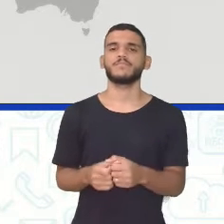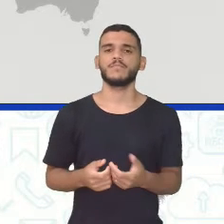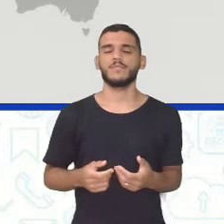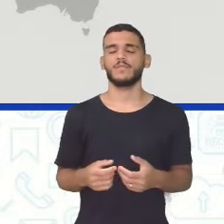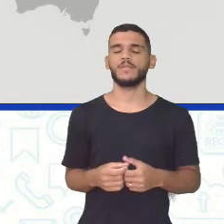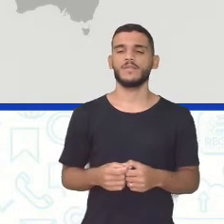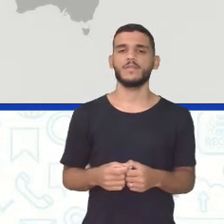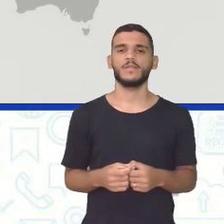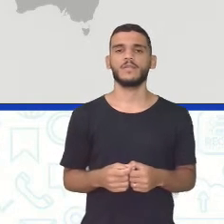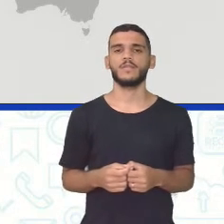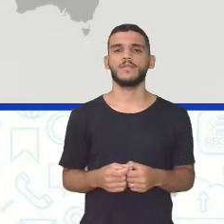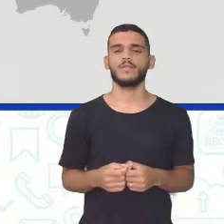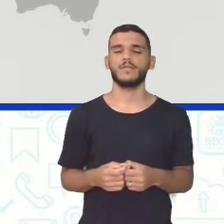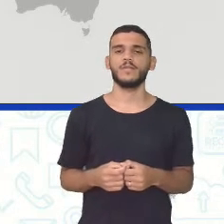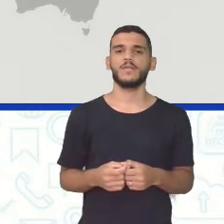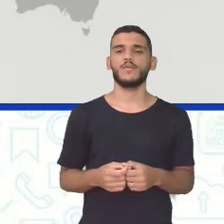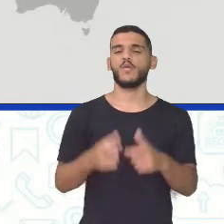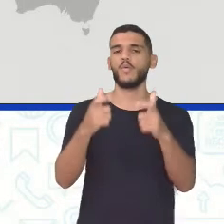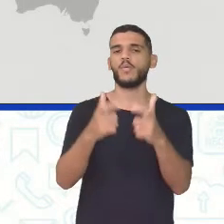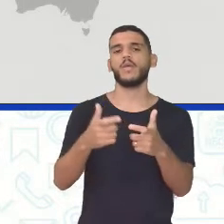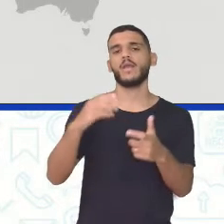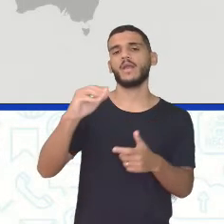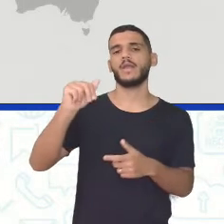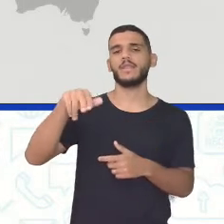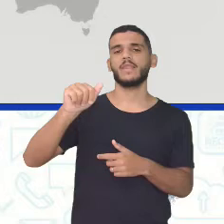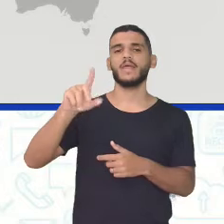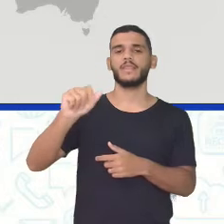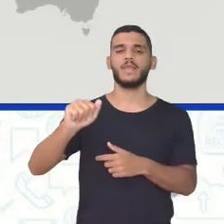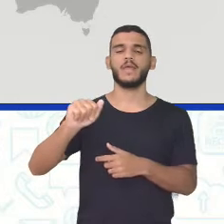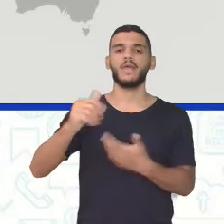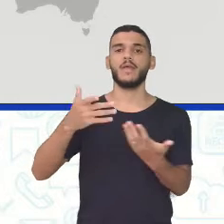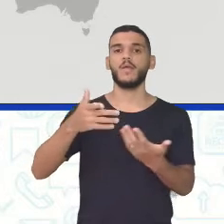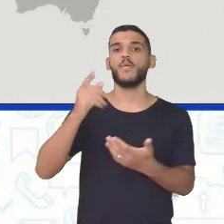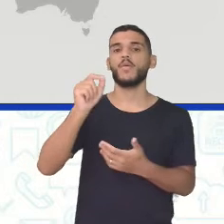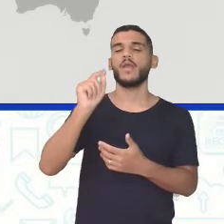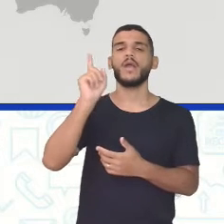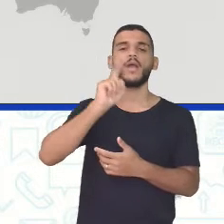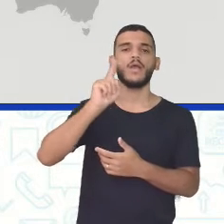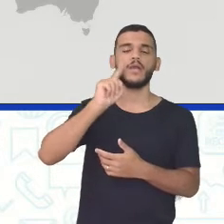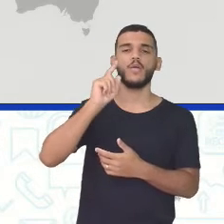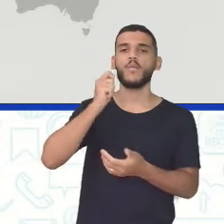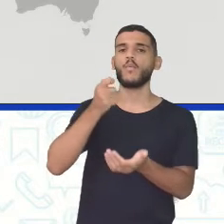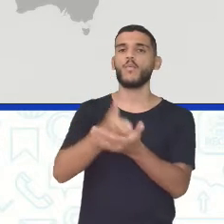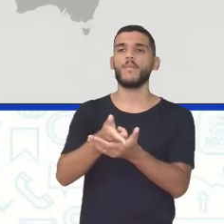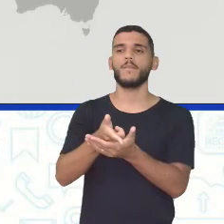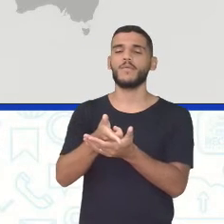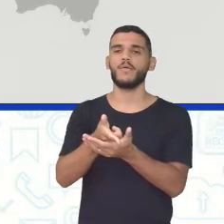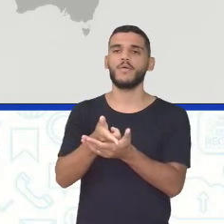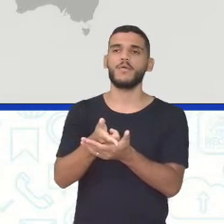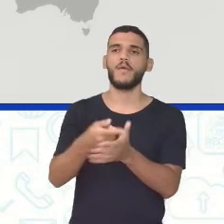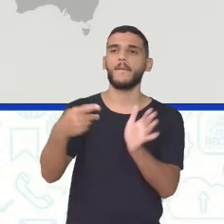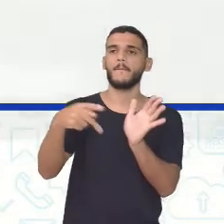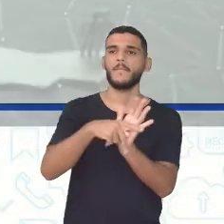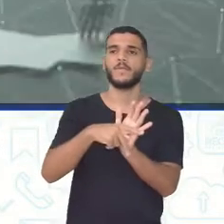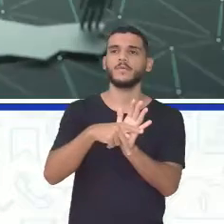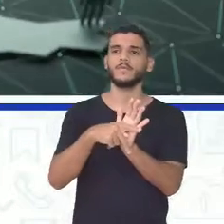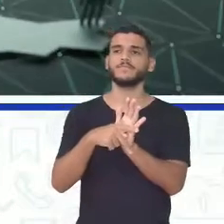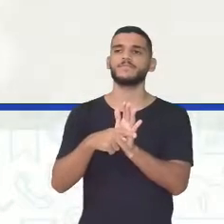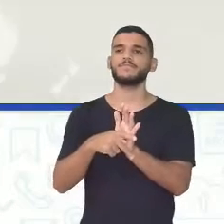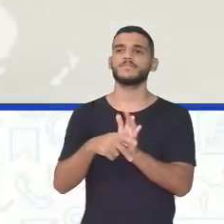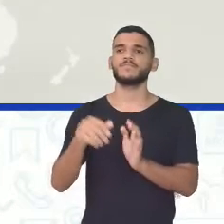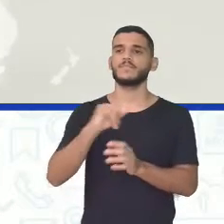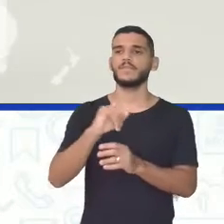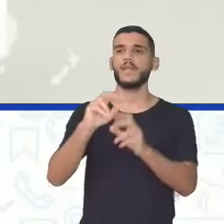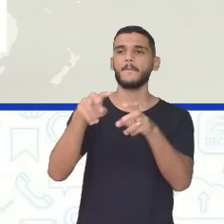Canadá, e onde é o Canadá, que os Estados Unidos comprou essa parte aí, não é, do Alasca, né, dos Estados Unidos. Aqui, ó, você vê aqui